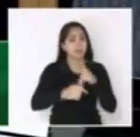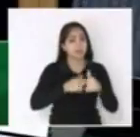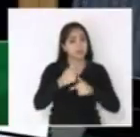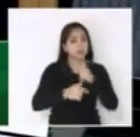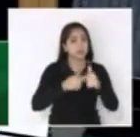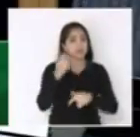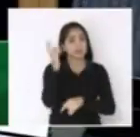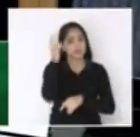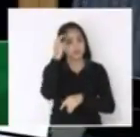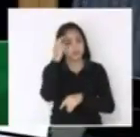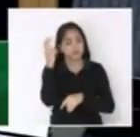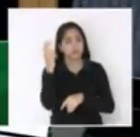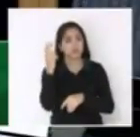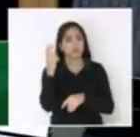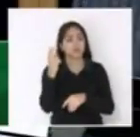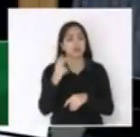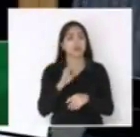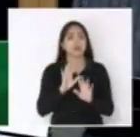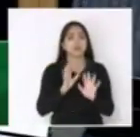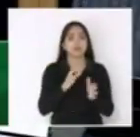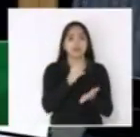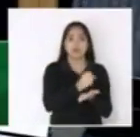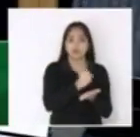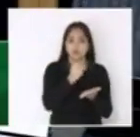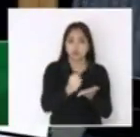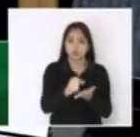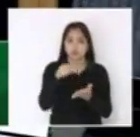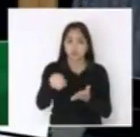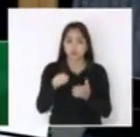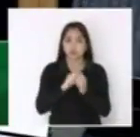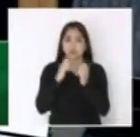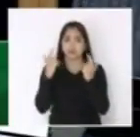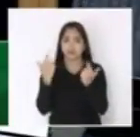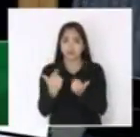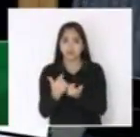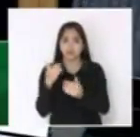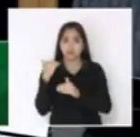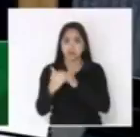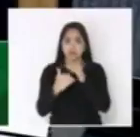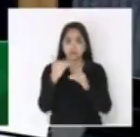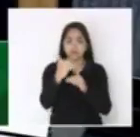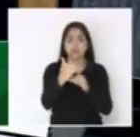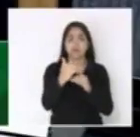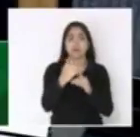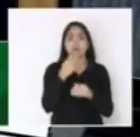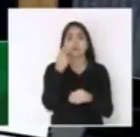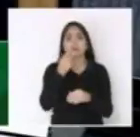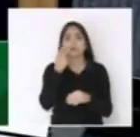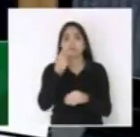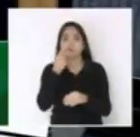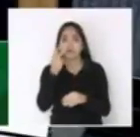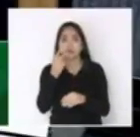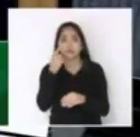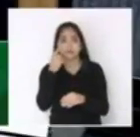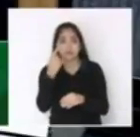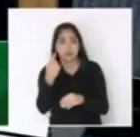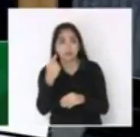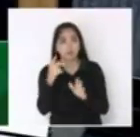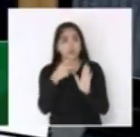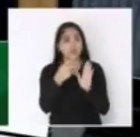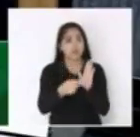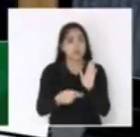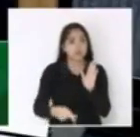culturais. Protocolei nessa casa e está tramitando, até quando ele declarou, ele falou, queria ver se a poesia virasse lei,